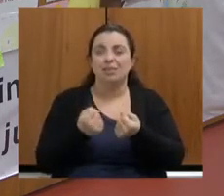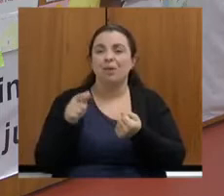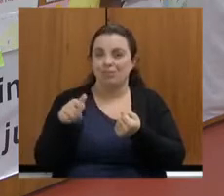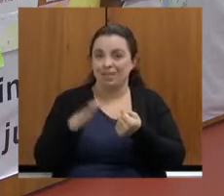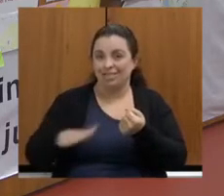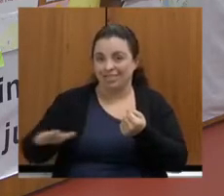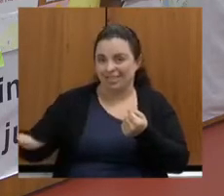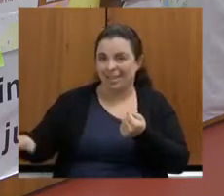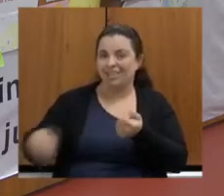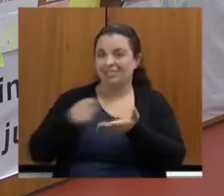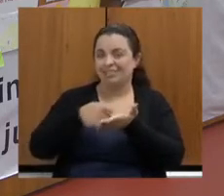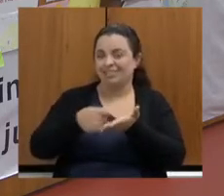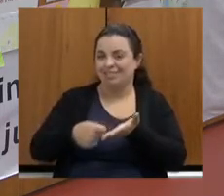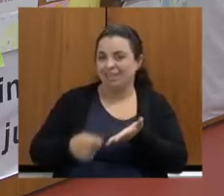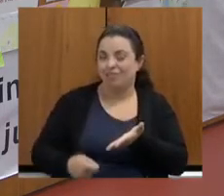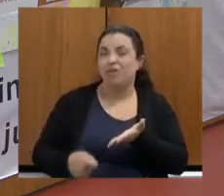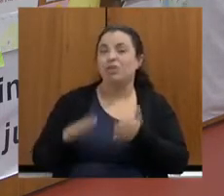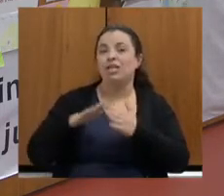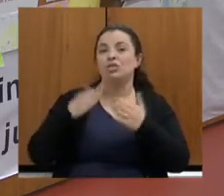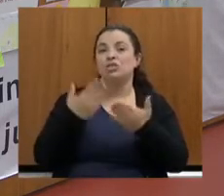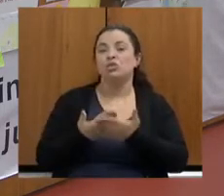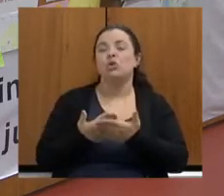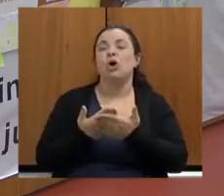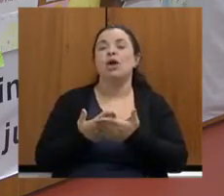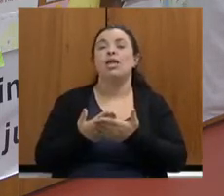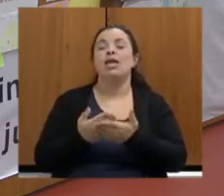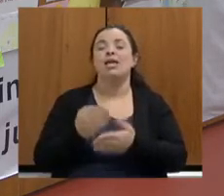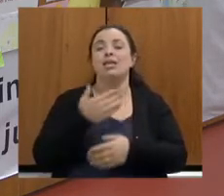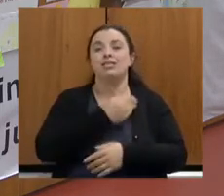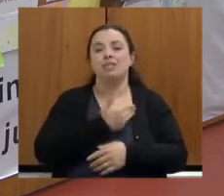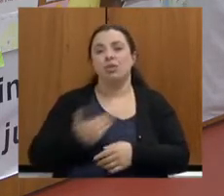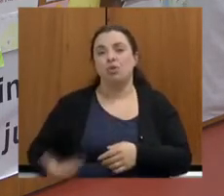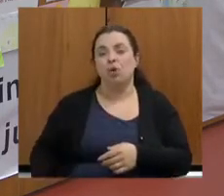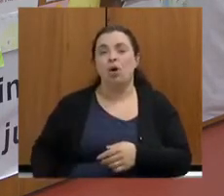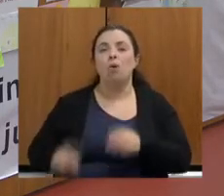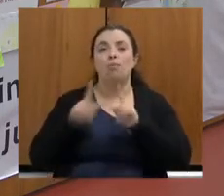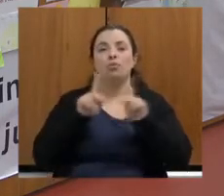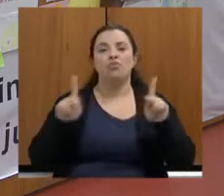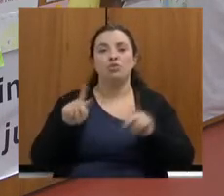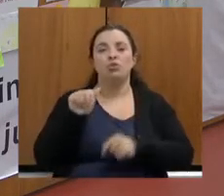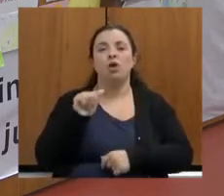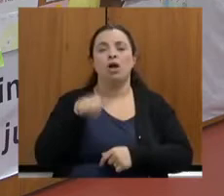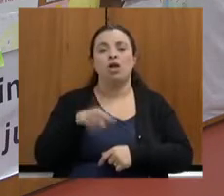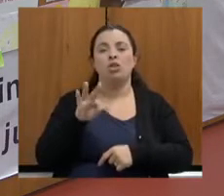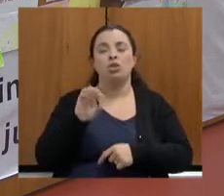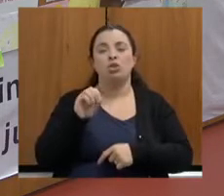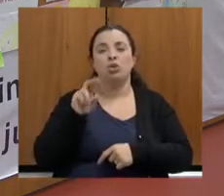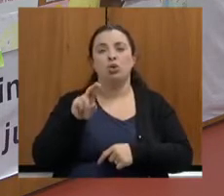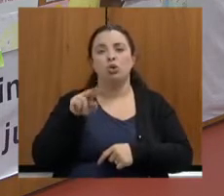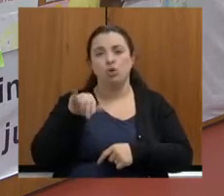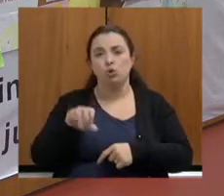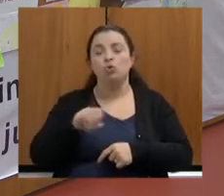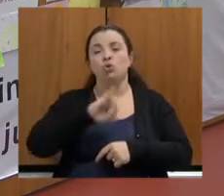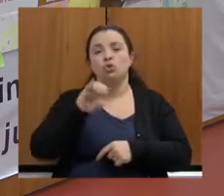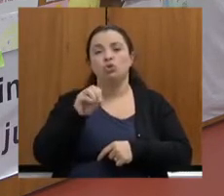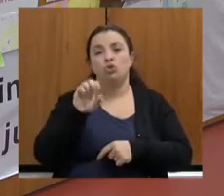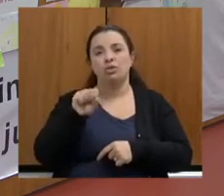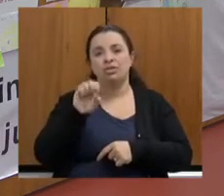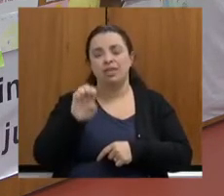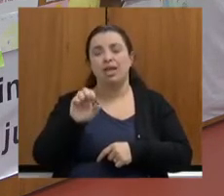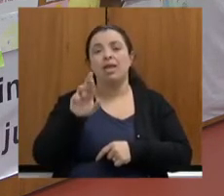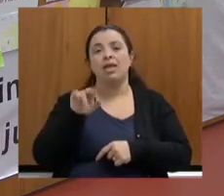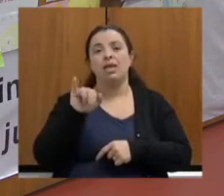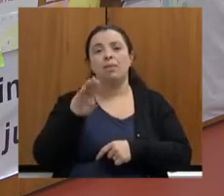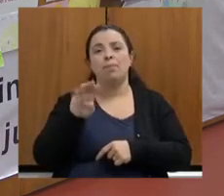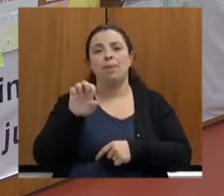das crianças da Escola Estadual Professor Antônio José Ribeiro que é do bairro São Gabriel aqui em Belo